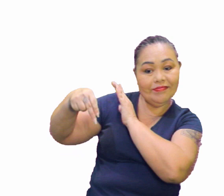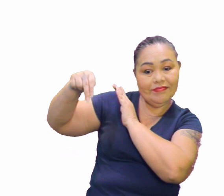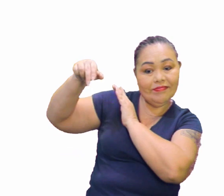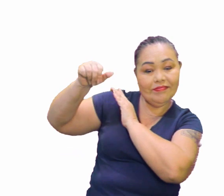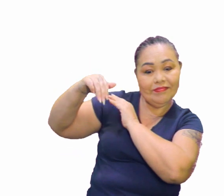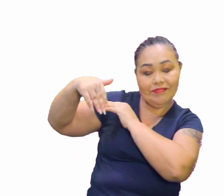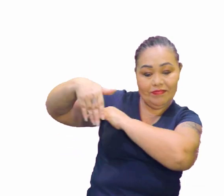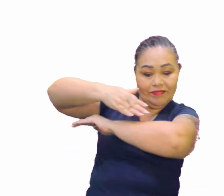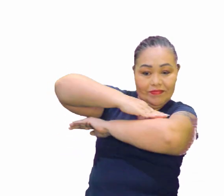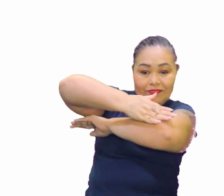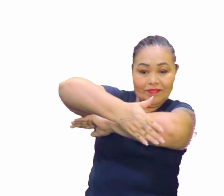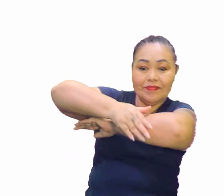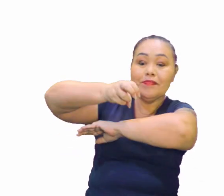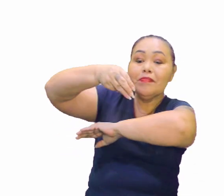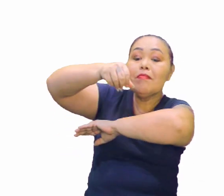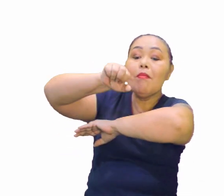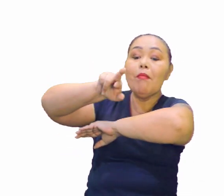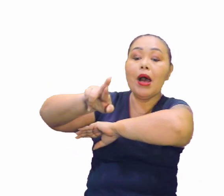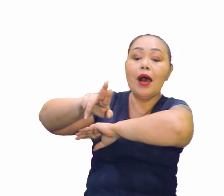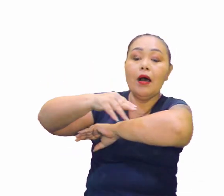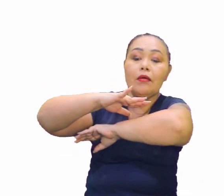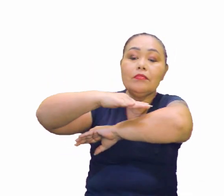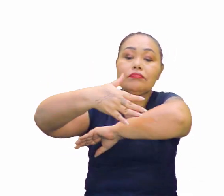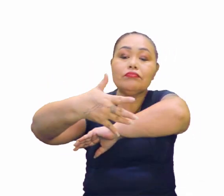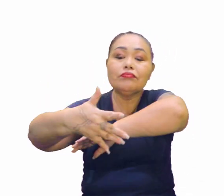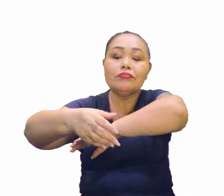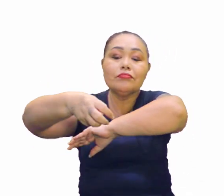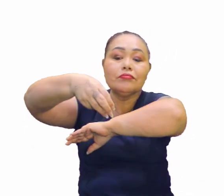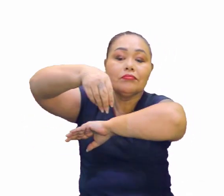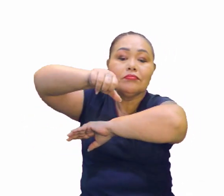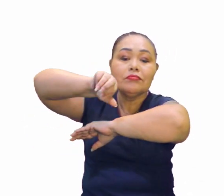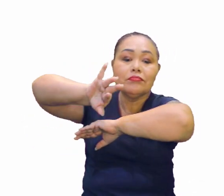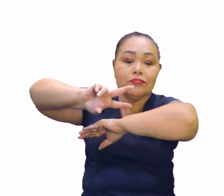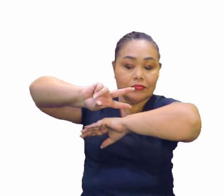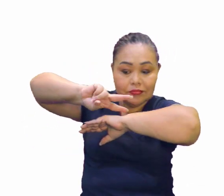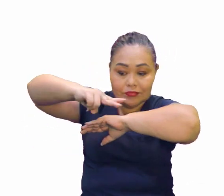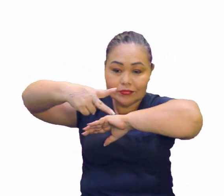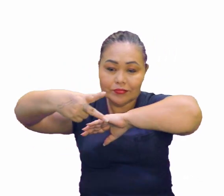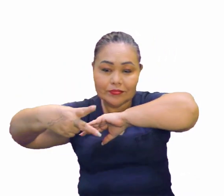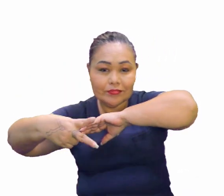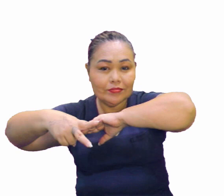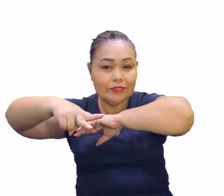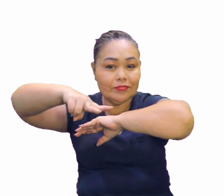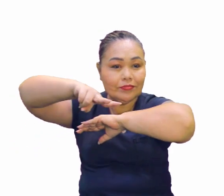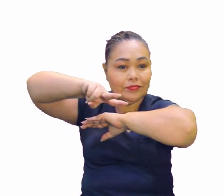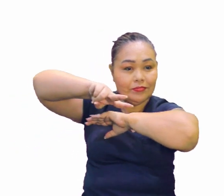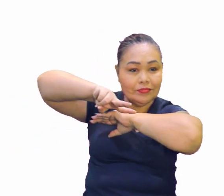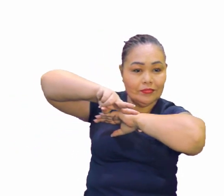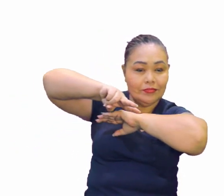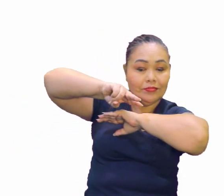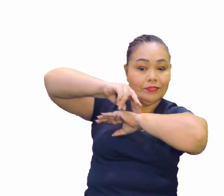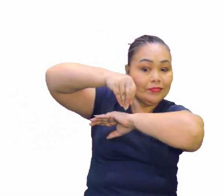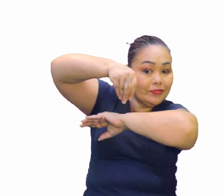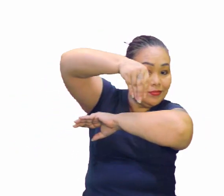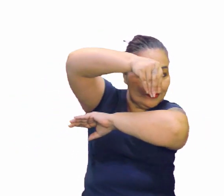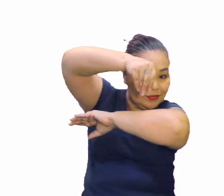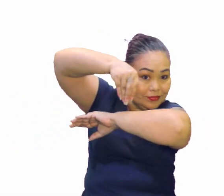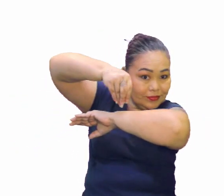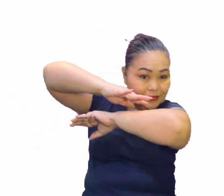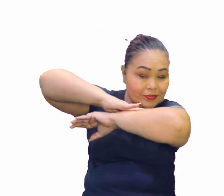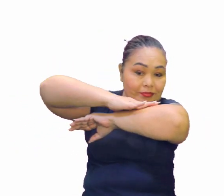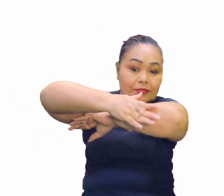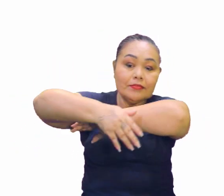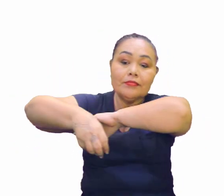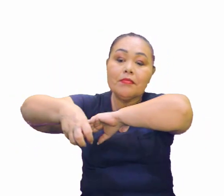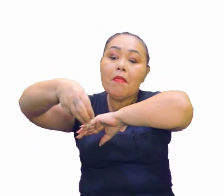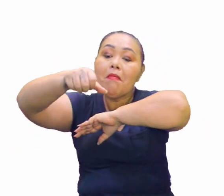áreas costeiras que compreende uma faixa de transição entre os aspectos